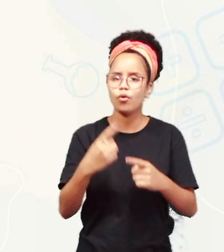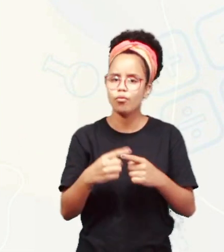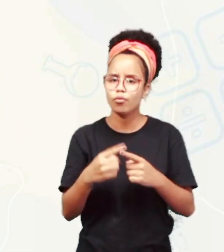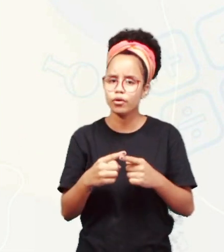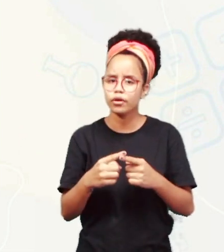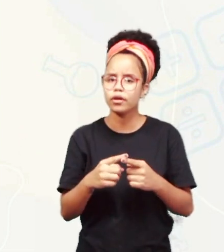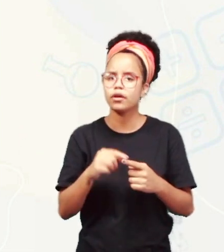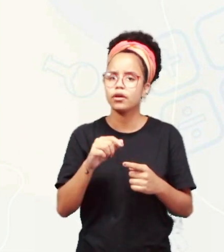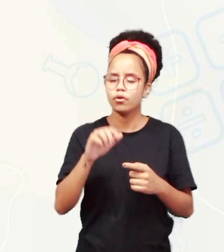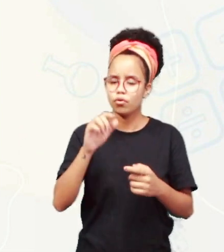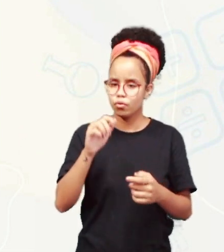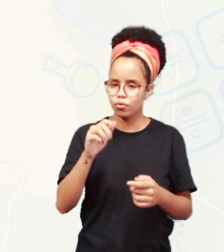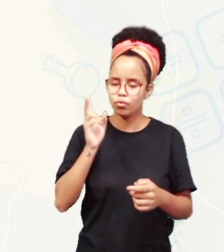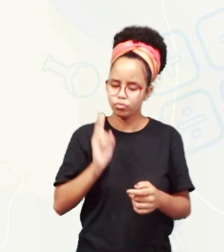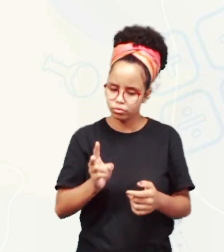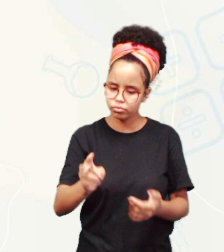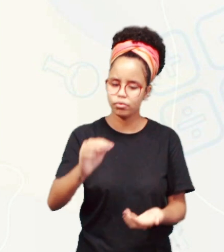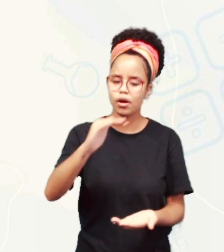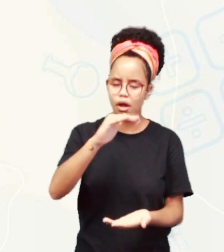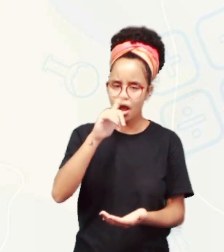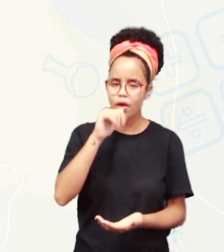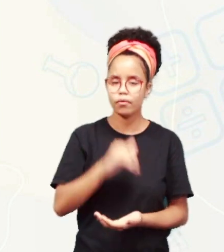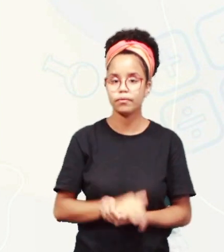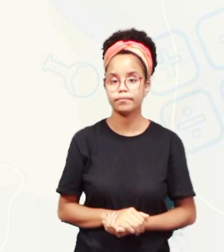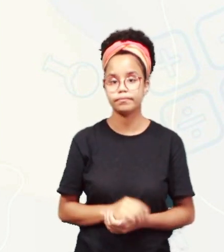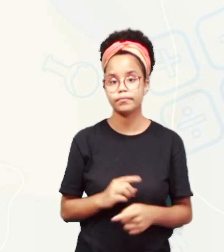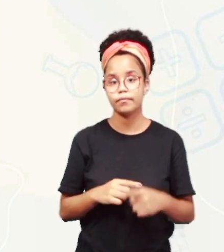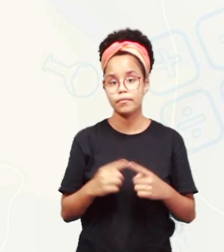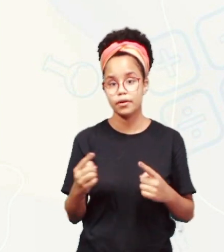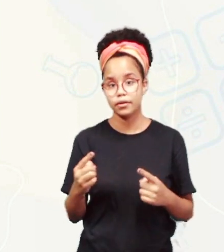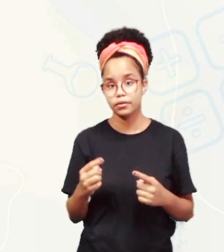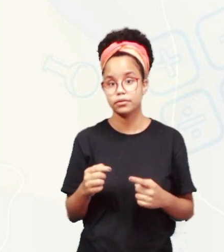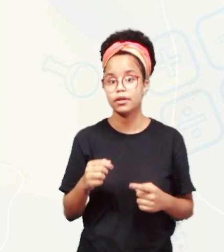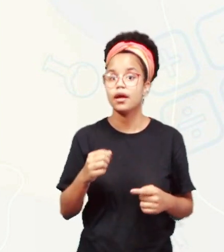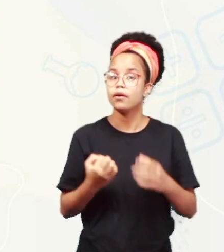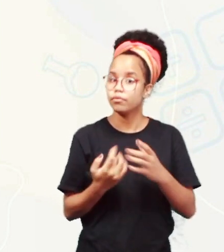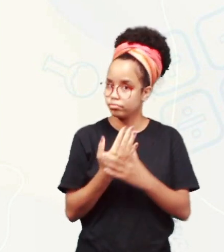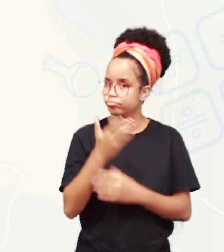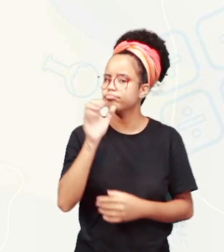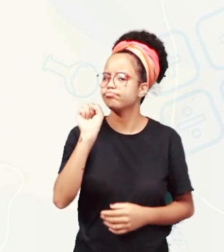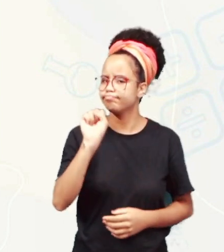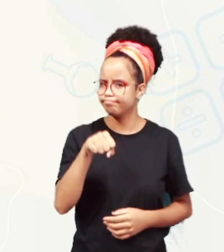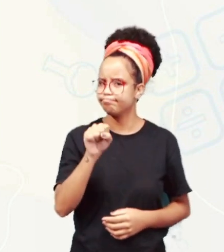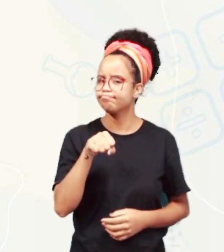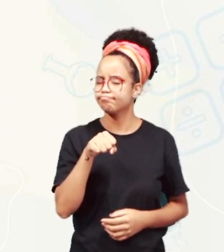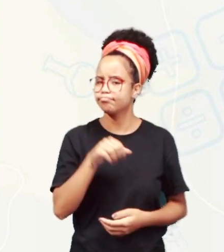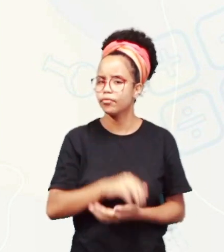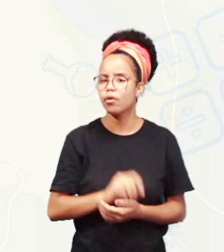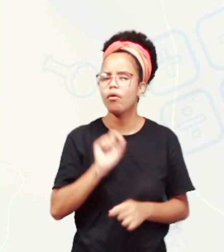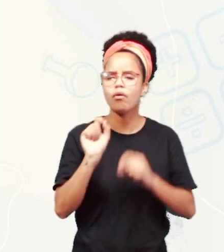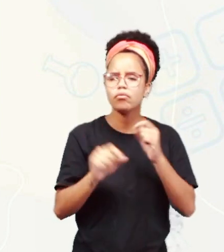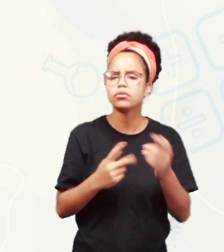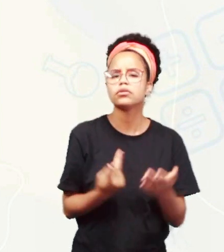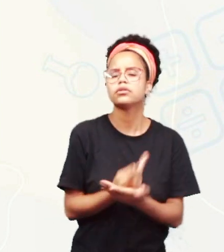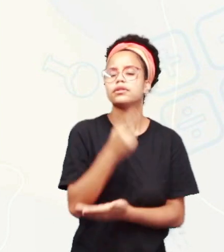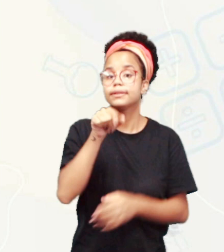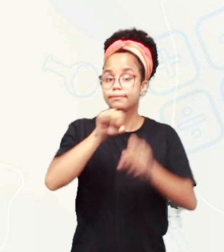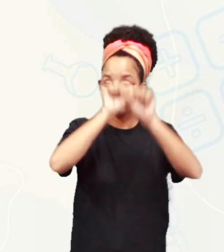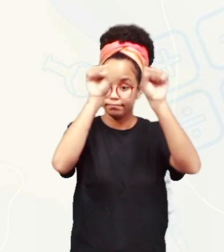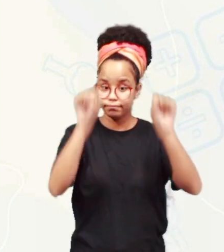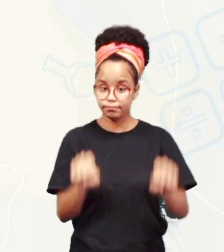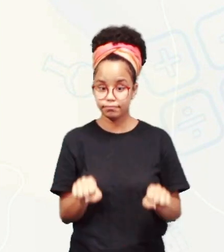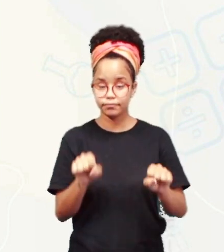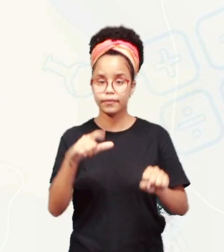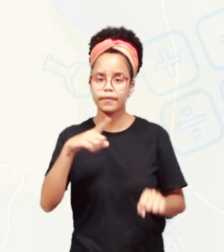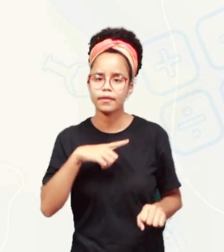lembra permanece inalterável Entretanto a água evapora sim o que acontece é que nesse sistema